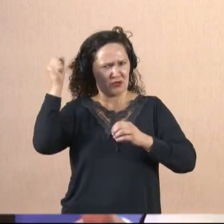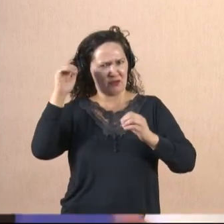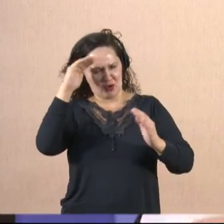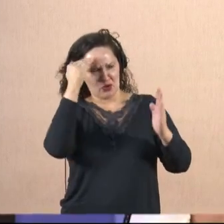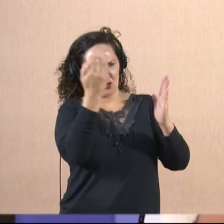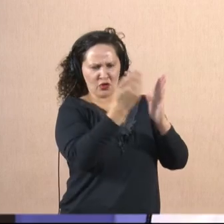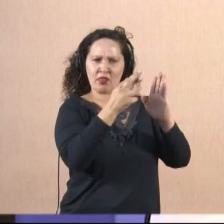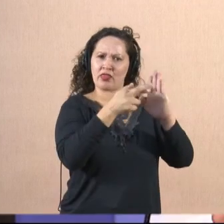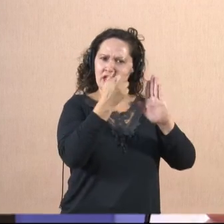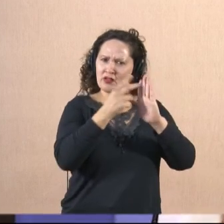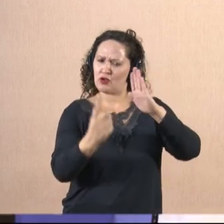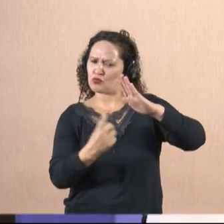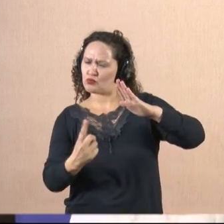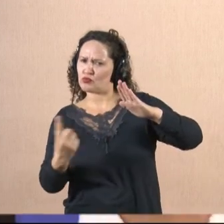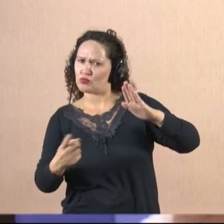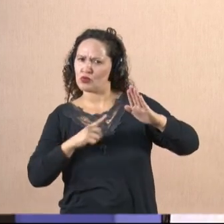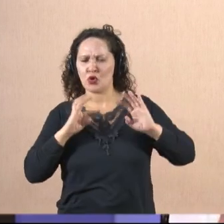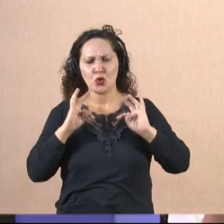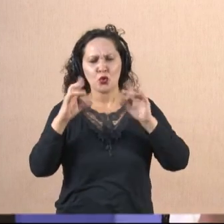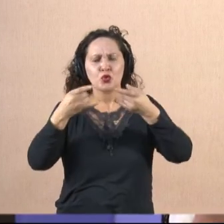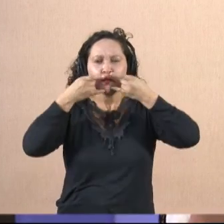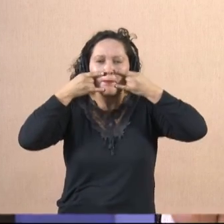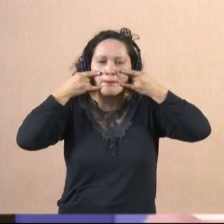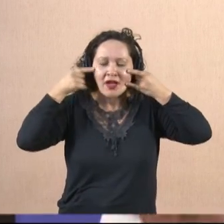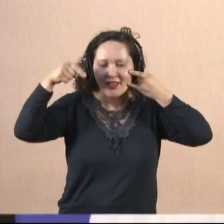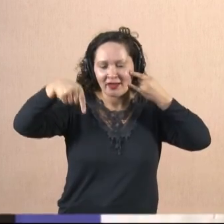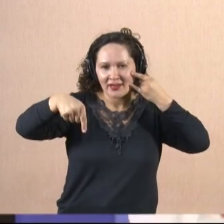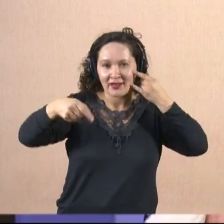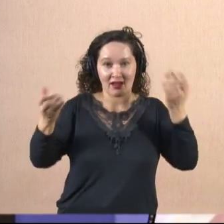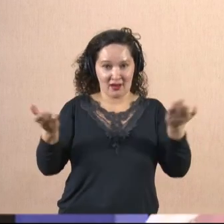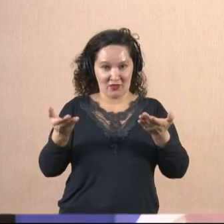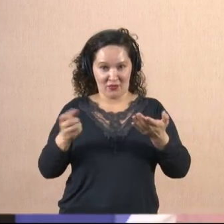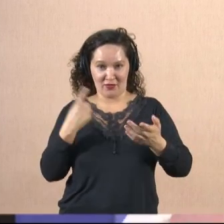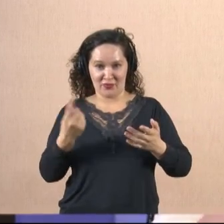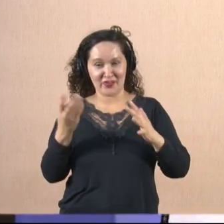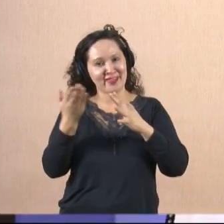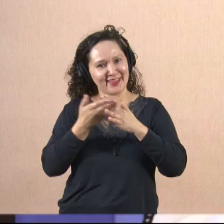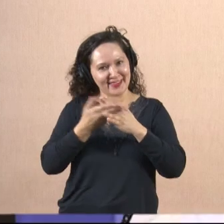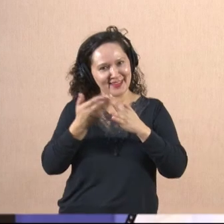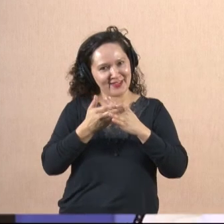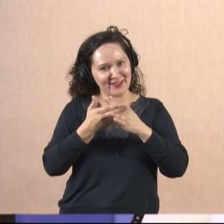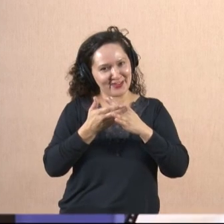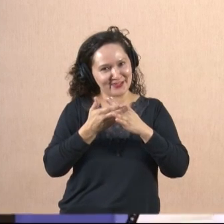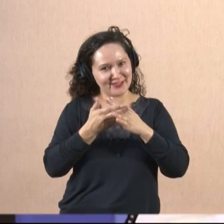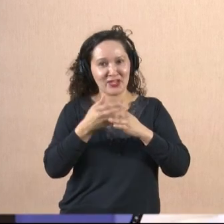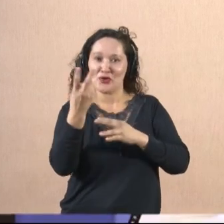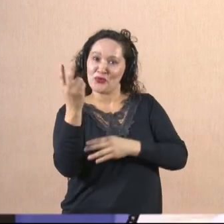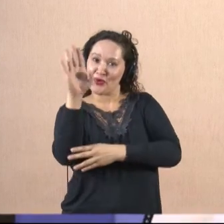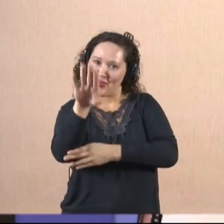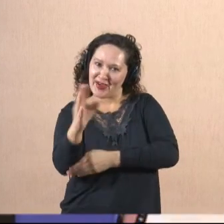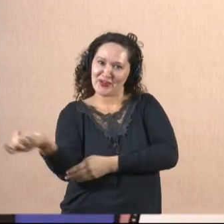as normas de segurança o distanciamento social tá todo mundo de máscara aqui e agora a gente vai para o intervalo as 14horas